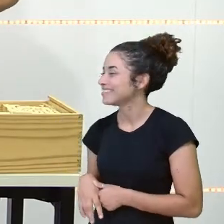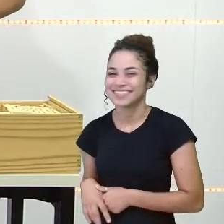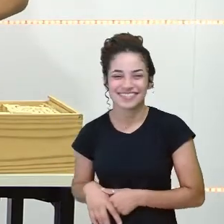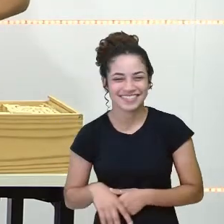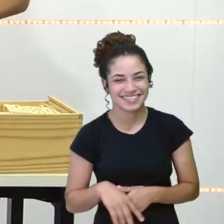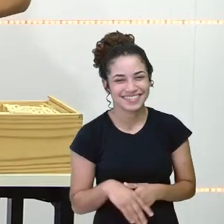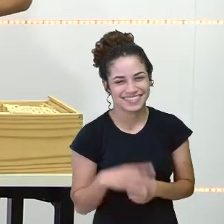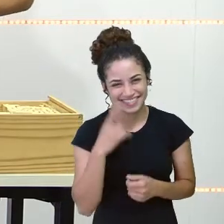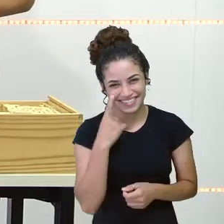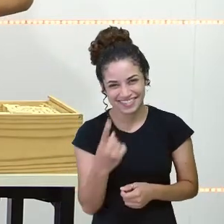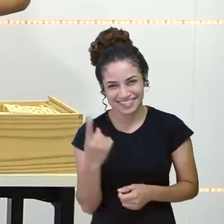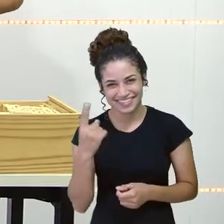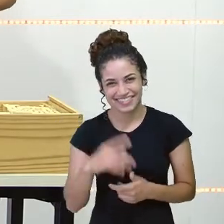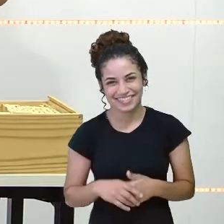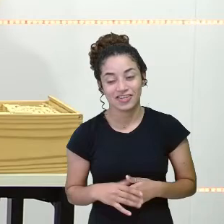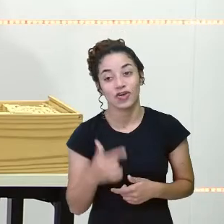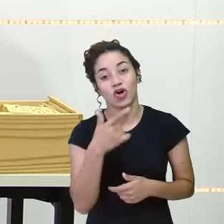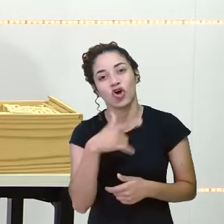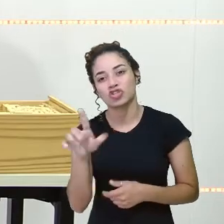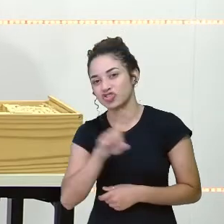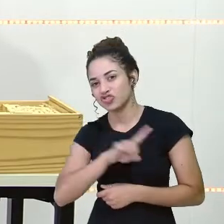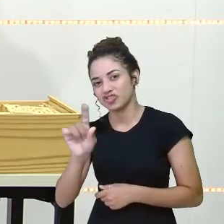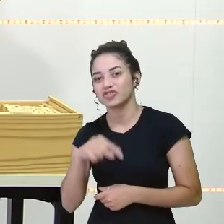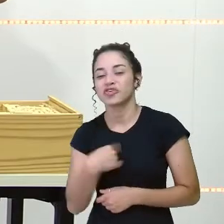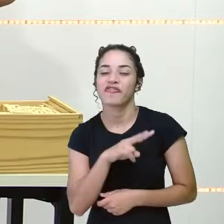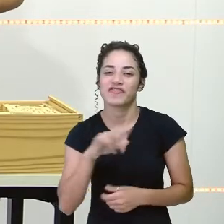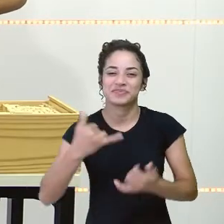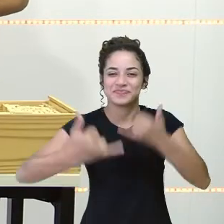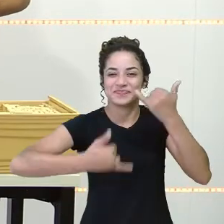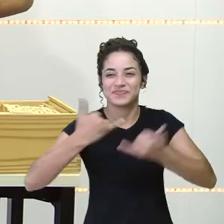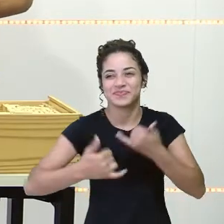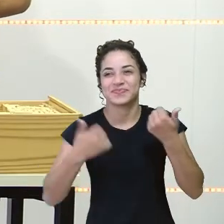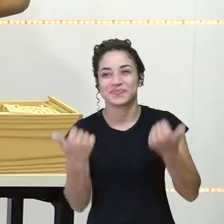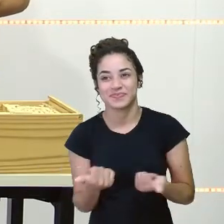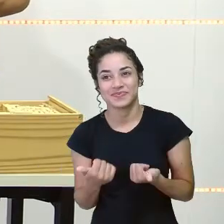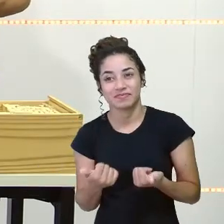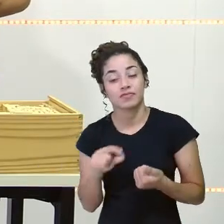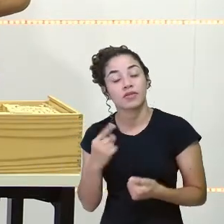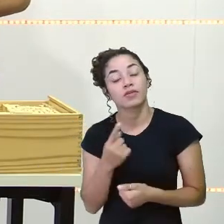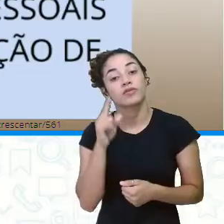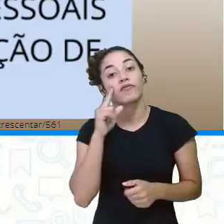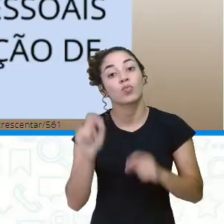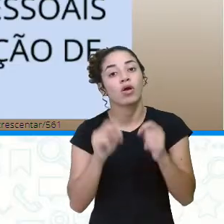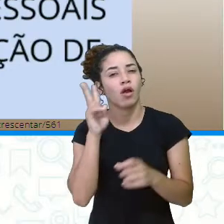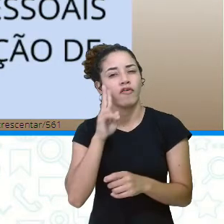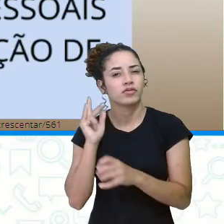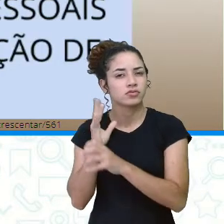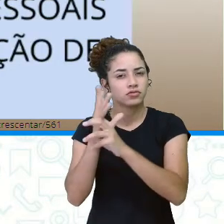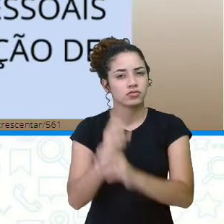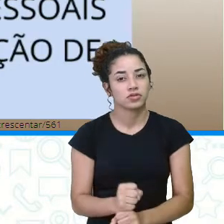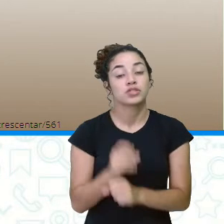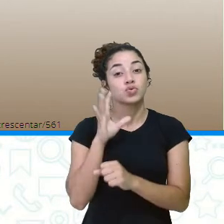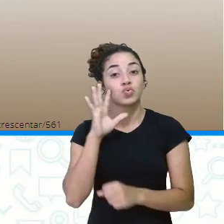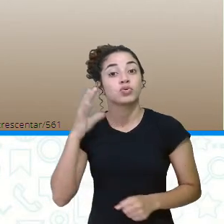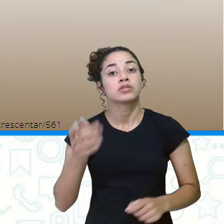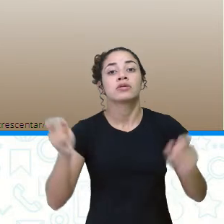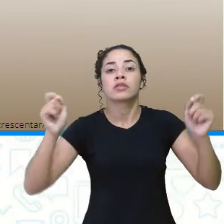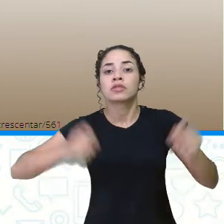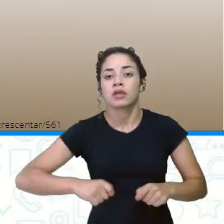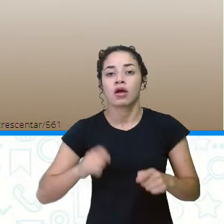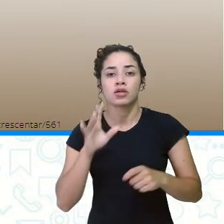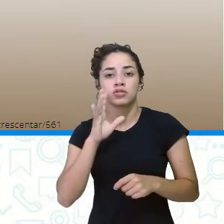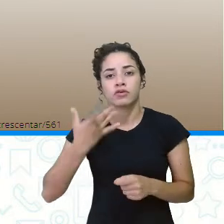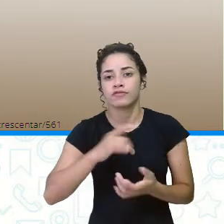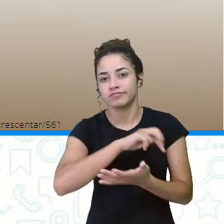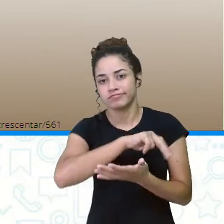mas vamos lá. Outro dia a gente joga isso. Então, o que a gente viu? Situações aqui que a gente pode resolver de formas variadas,